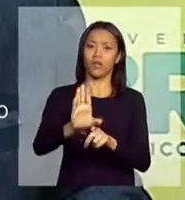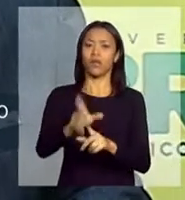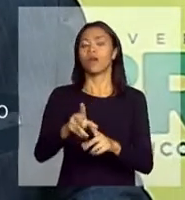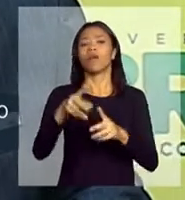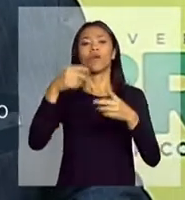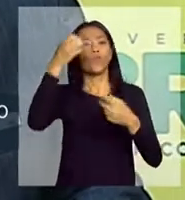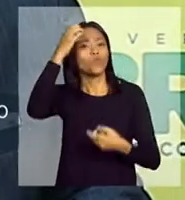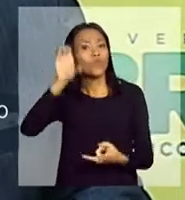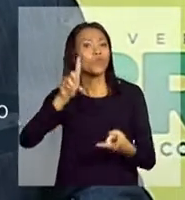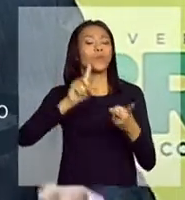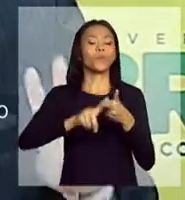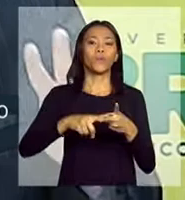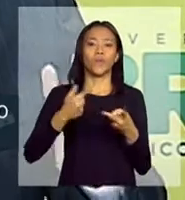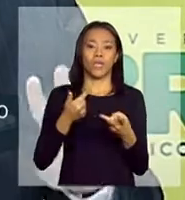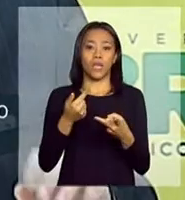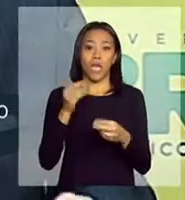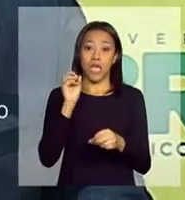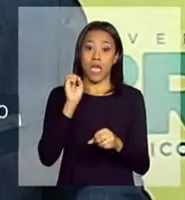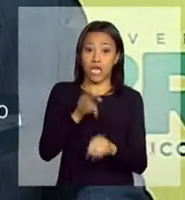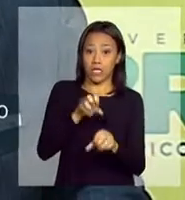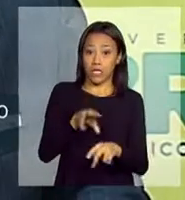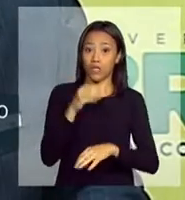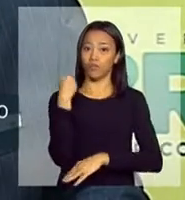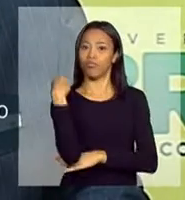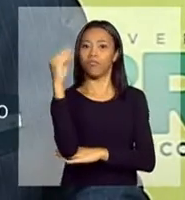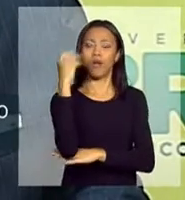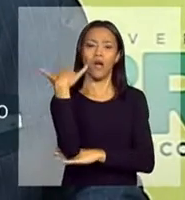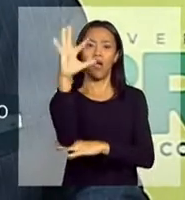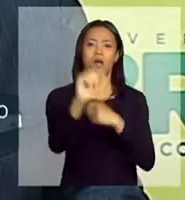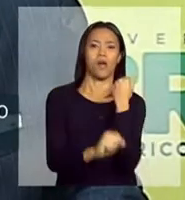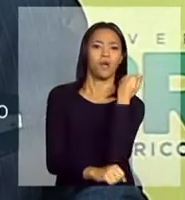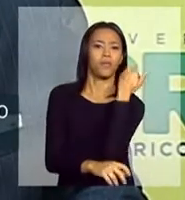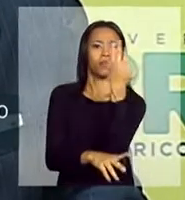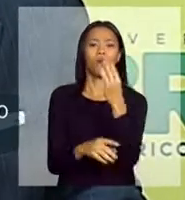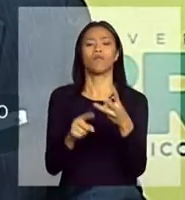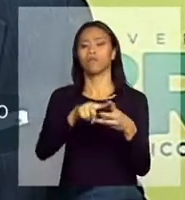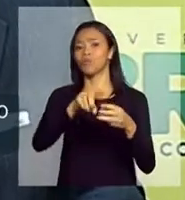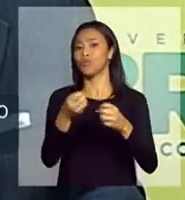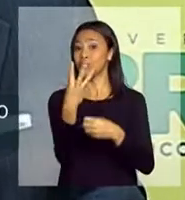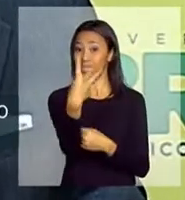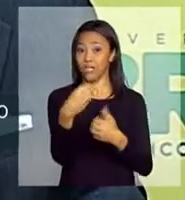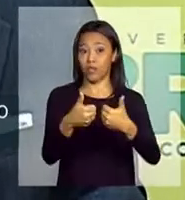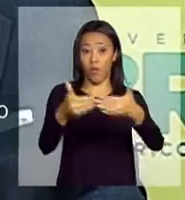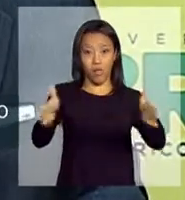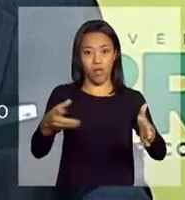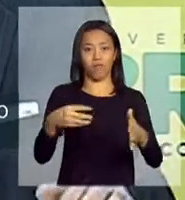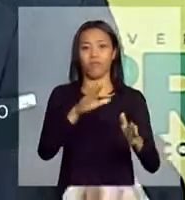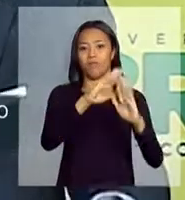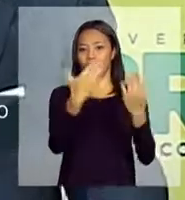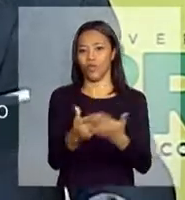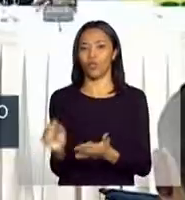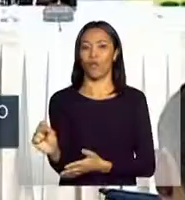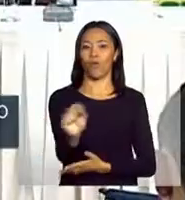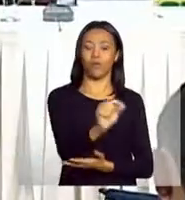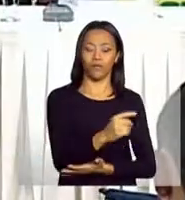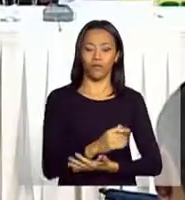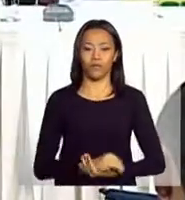educação ambiental os três estão abertos faz escolas participaram Tá bom obrigado